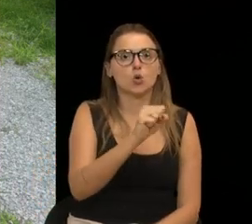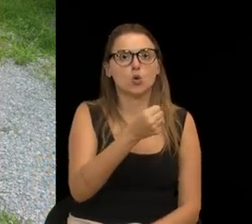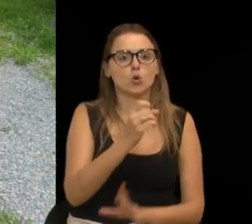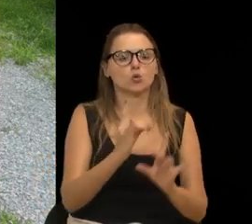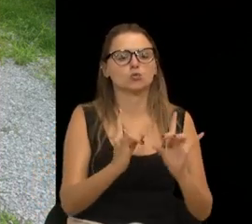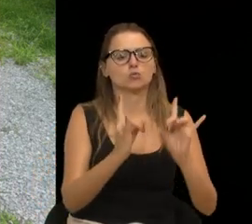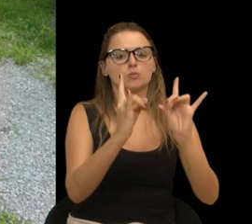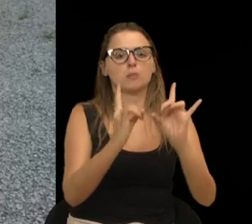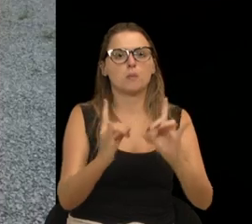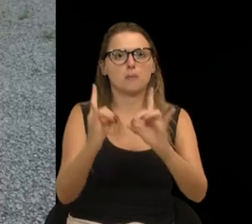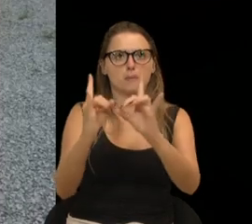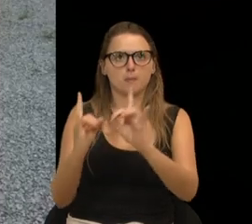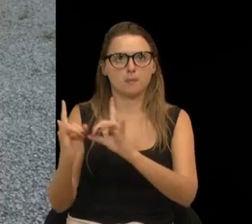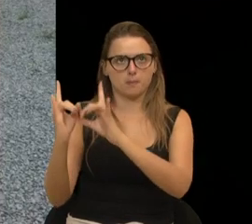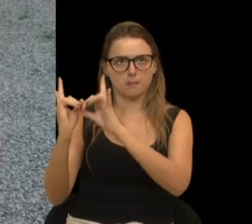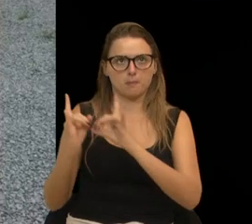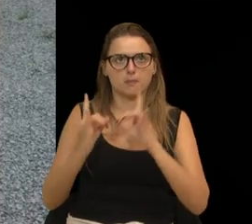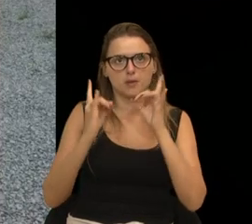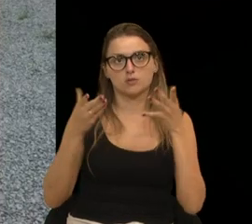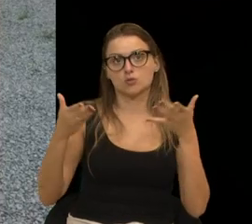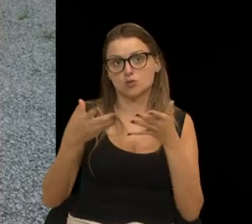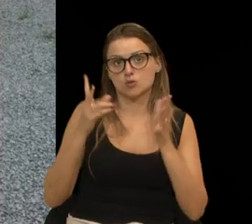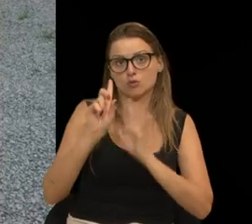aqui no INEC, que essa é a situação que está hoje.